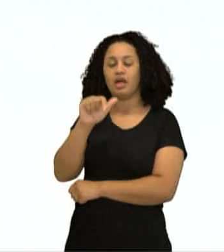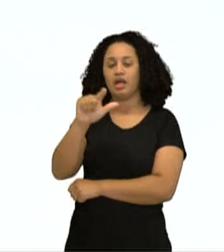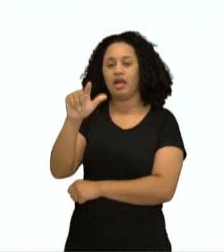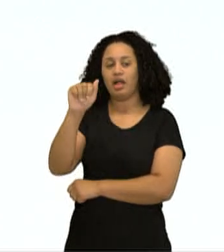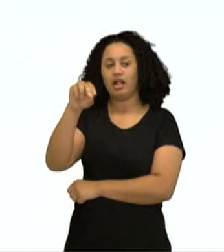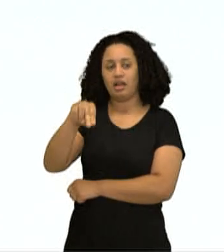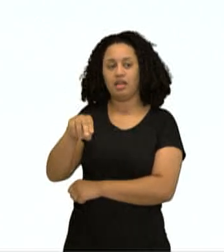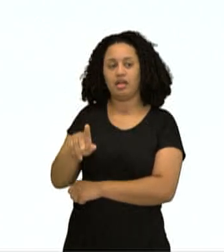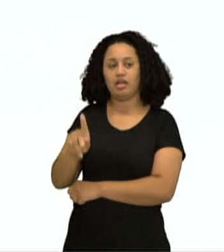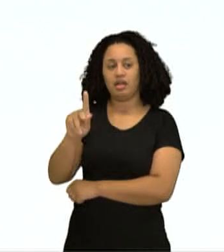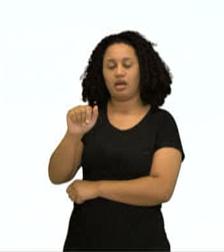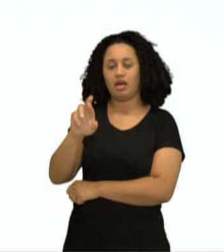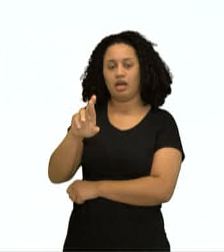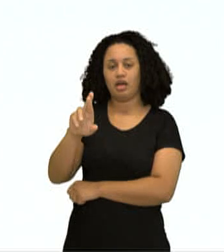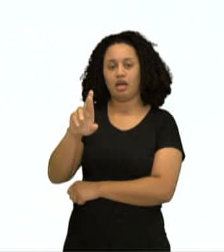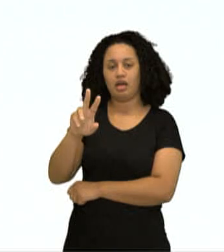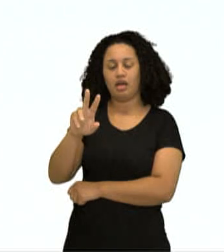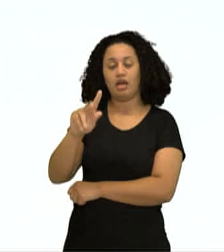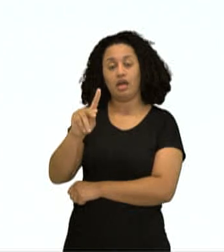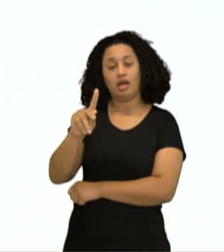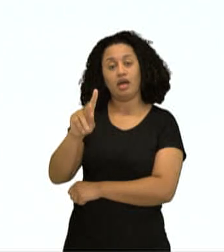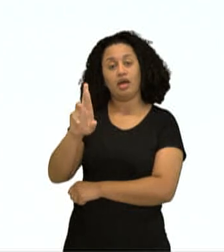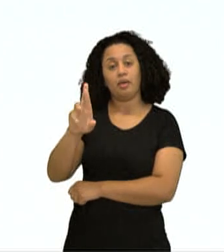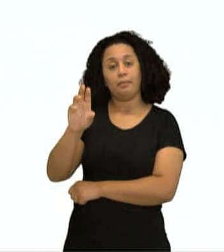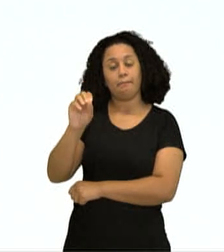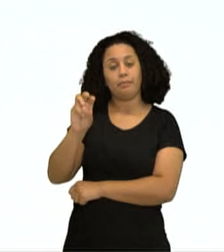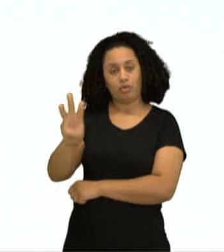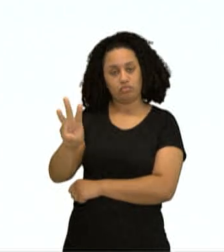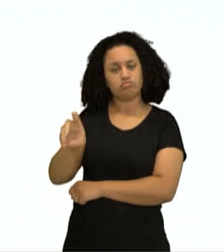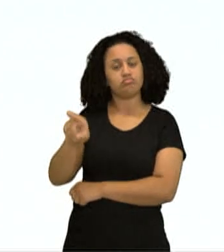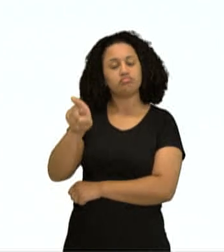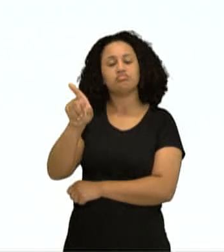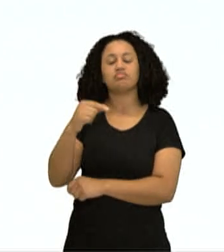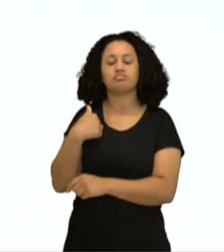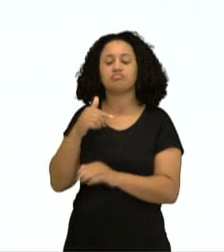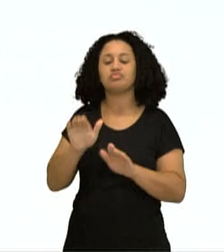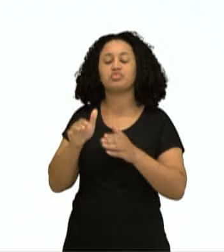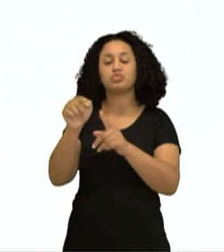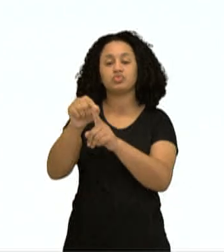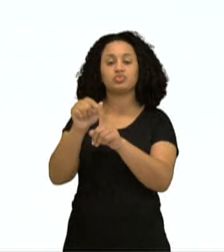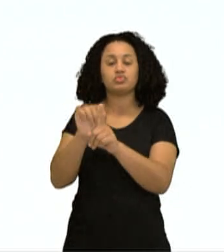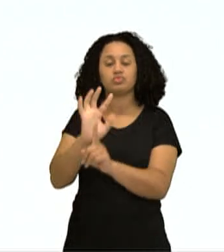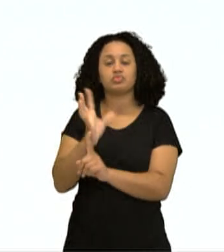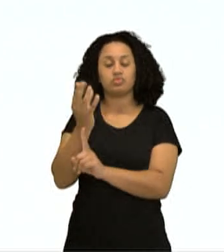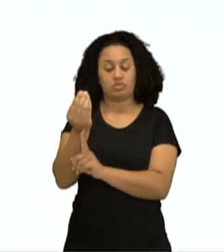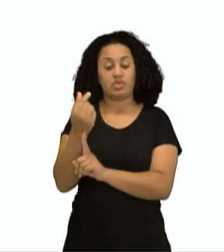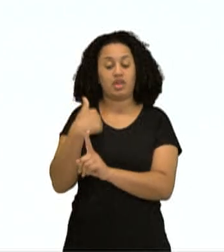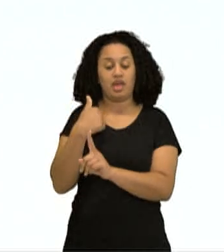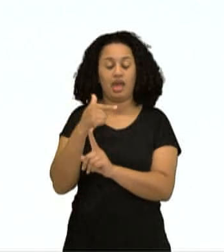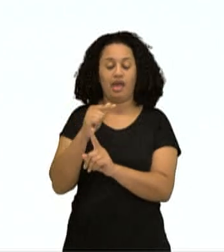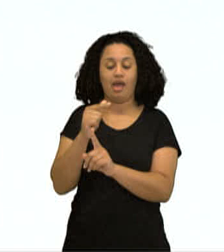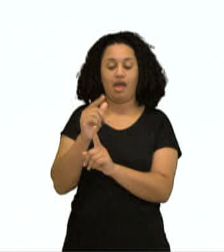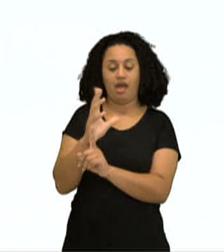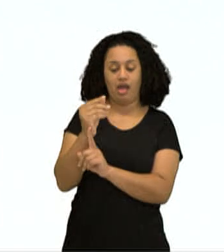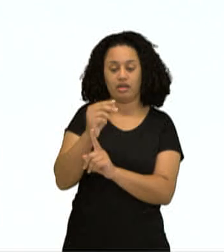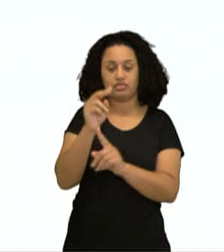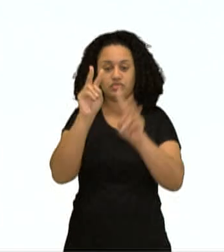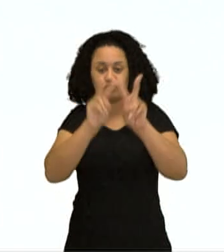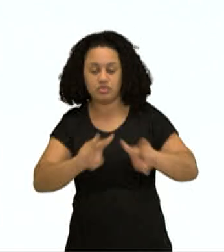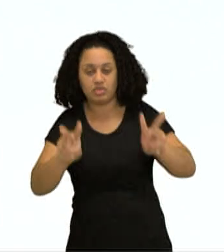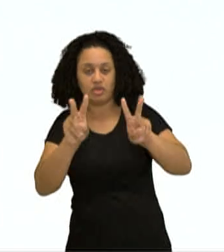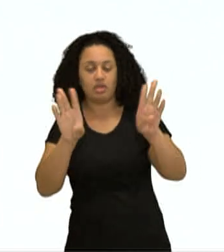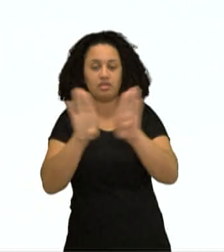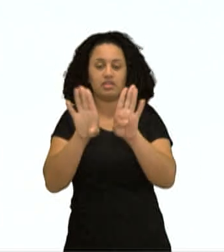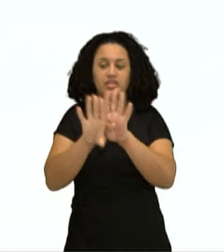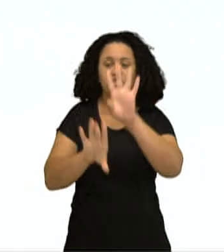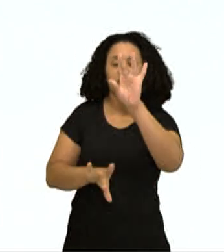1927, falecido em 2006, para designar uma forma de arte que combina artes visuais e um teatro